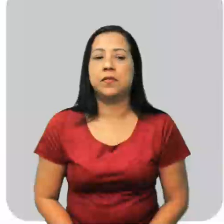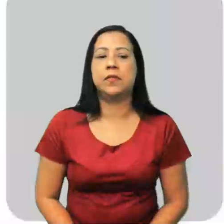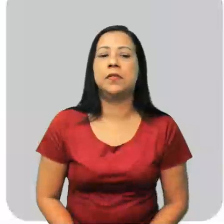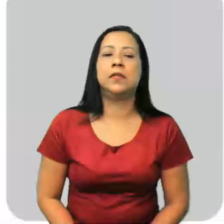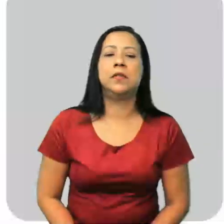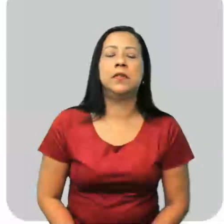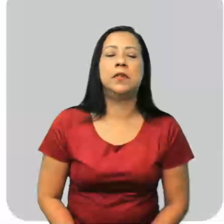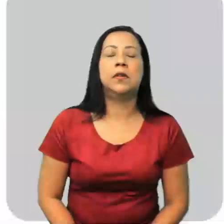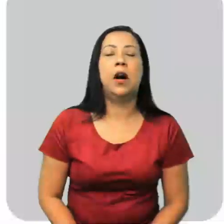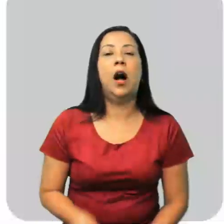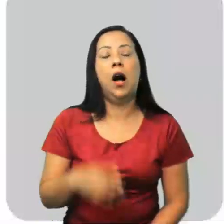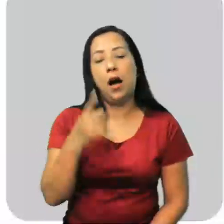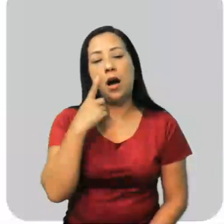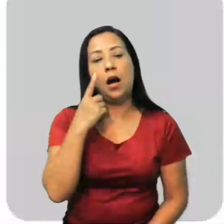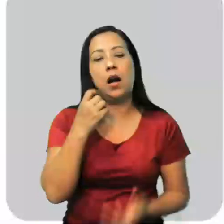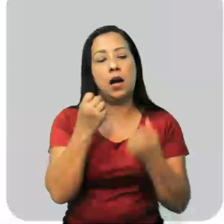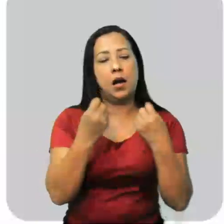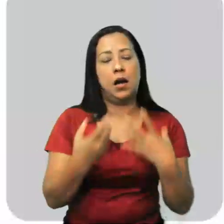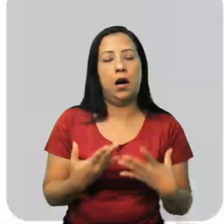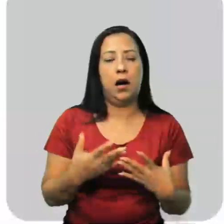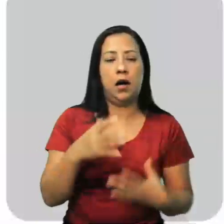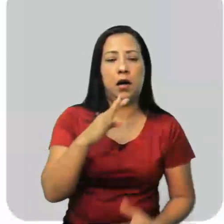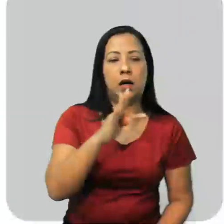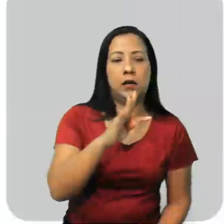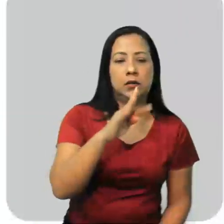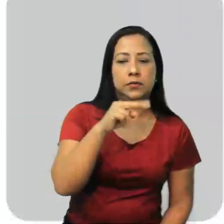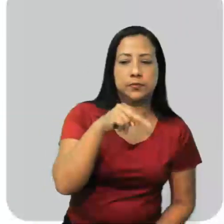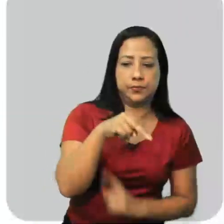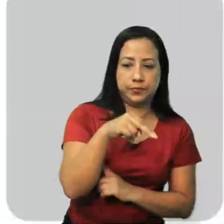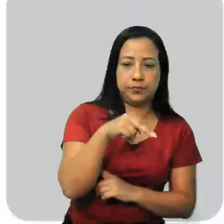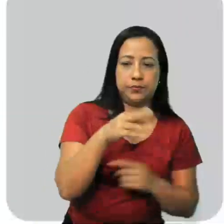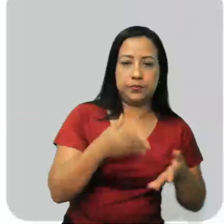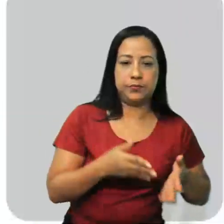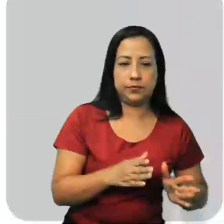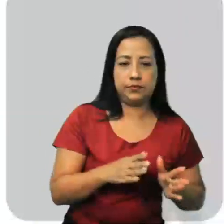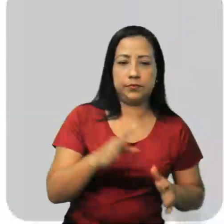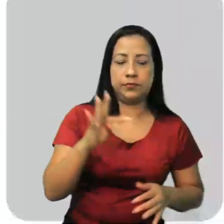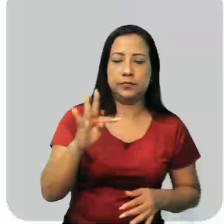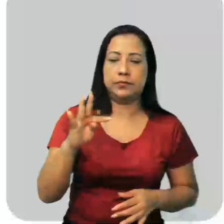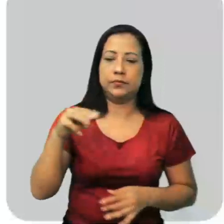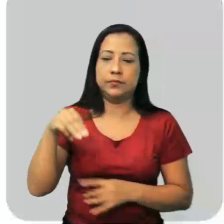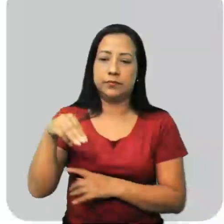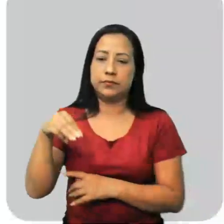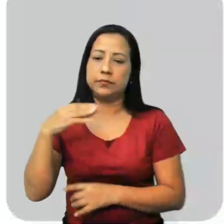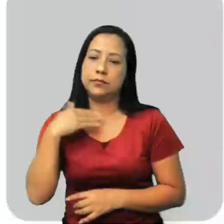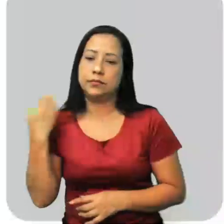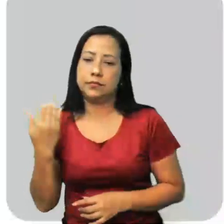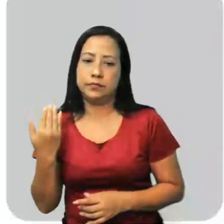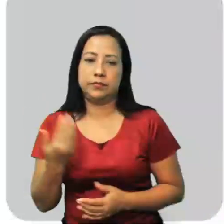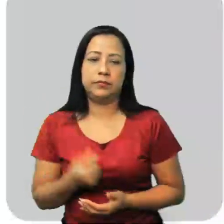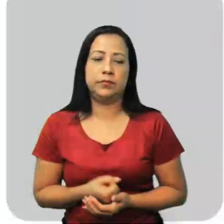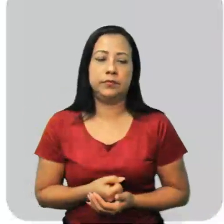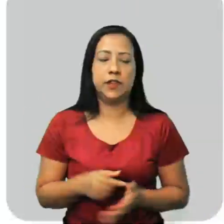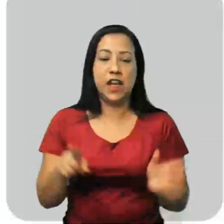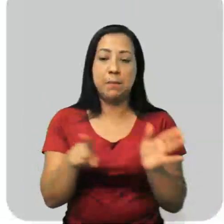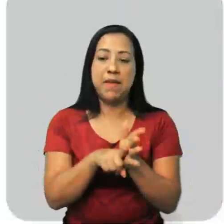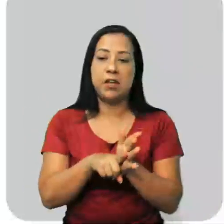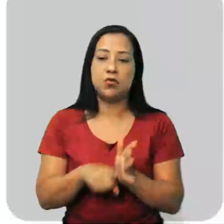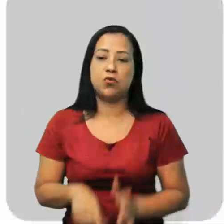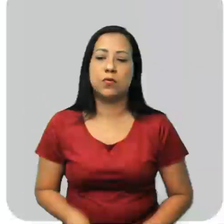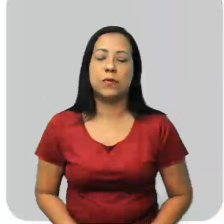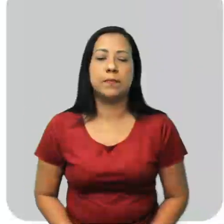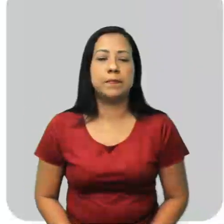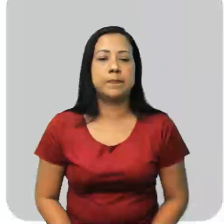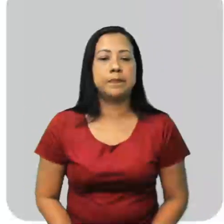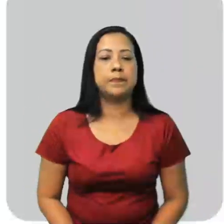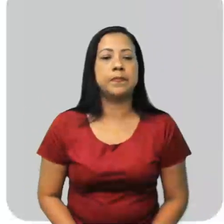Olha o que eu expliquei agora. Ó. TN menos TM. Taxa de natalidade menos taxa de mortalidade. Nesse caso aí, o crescimento foi